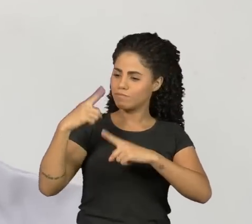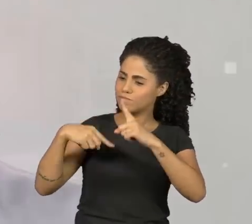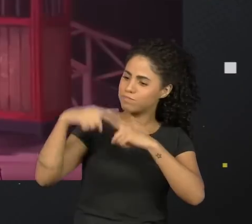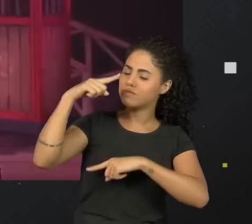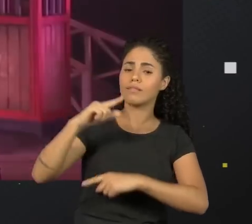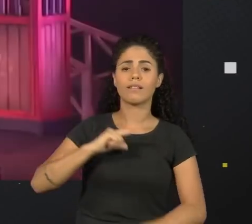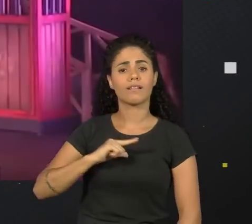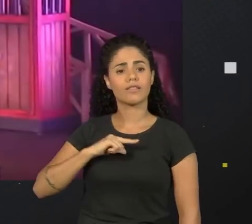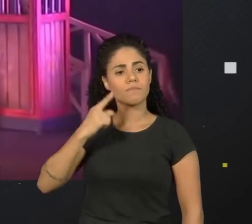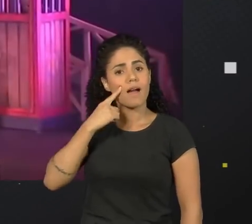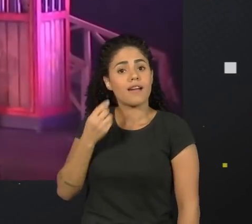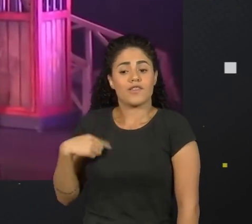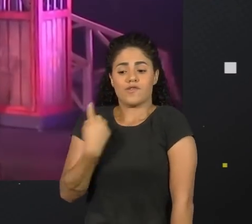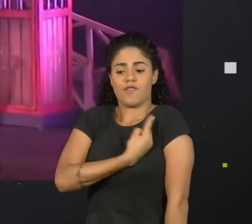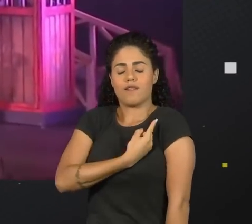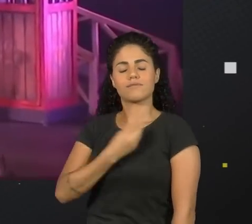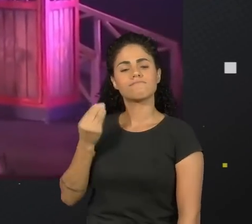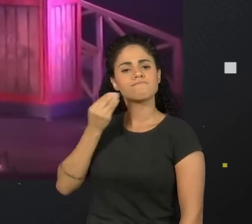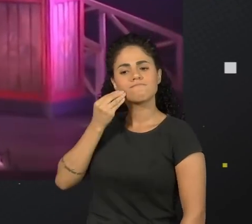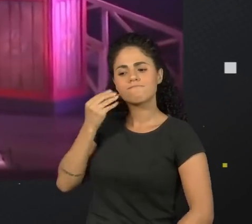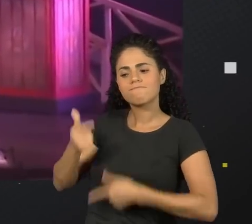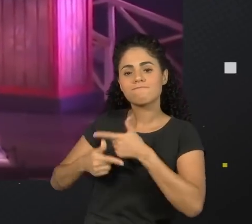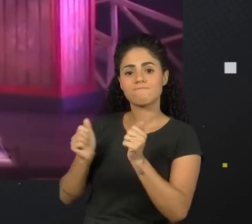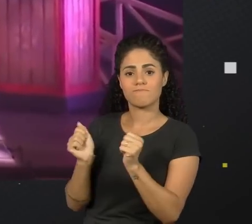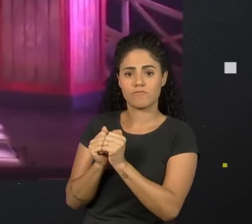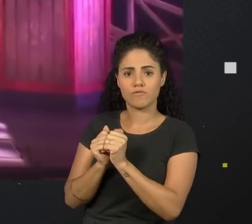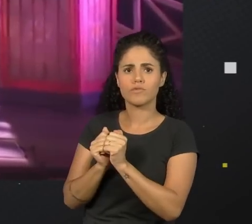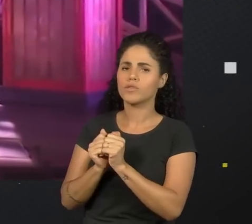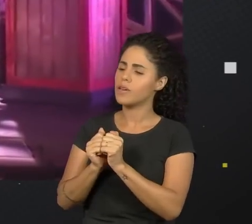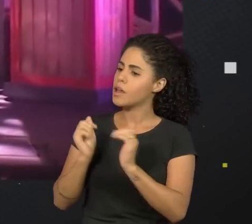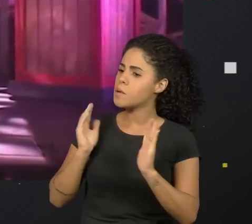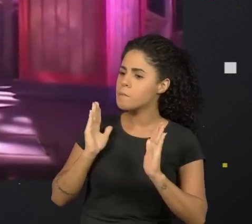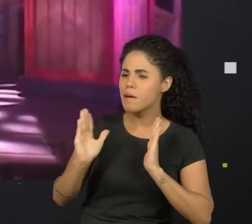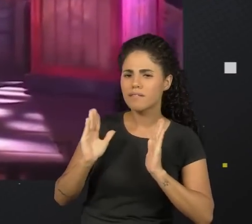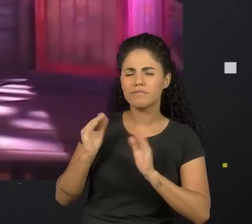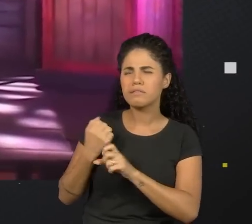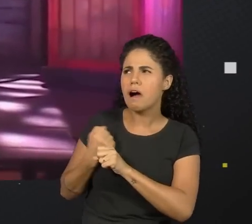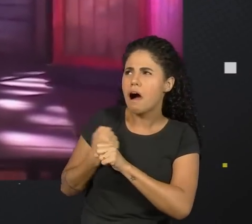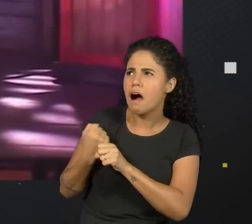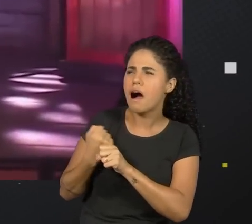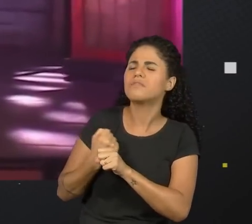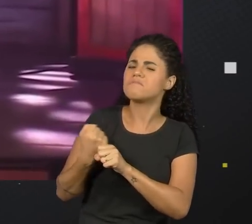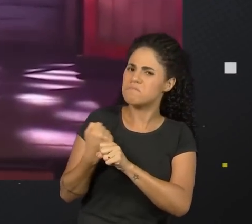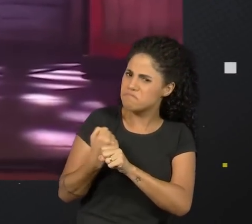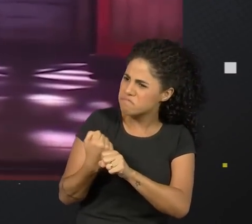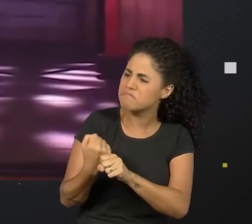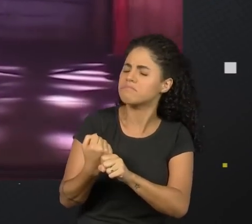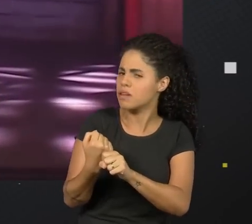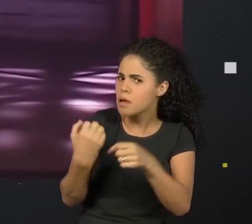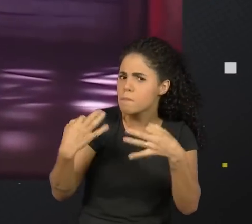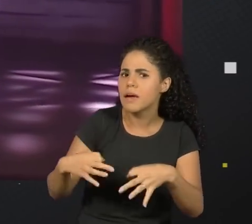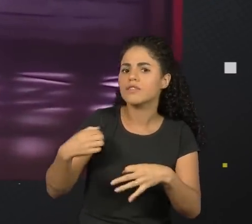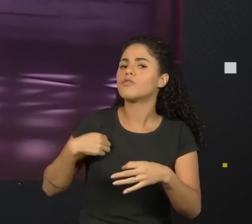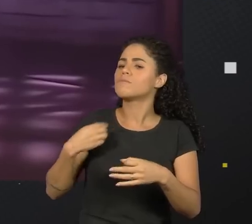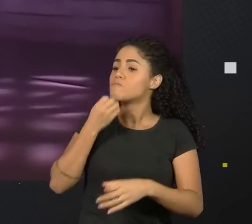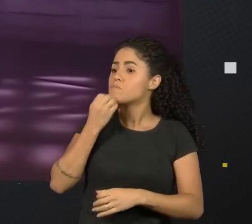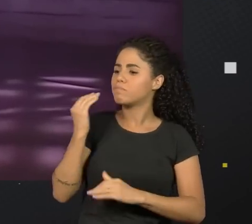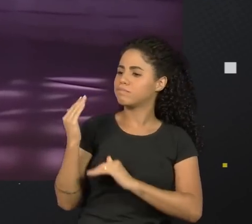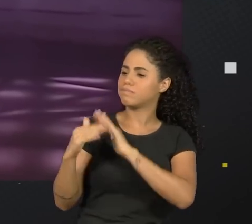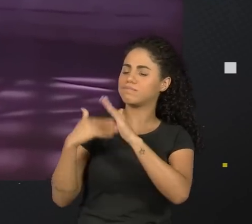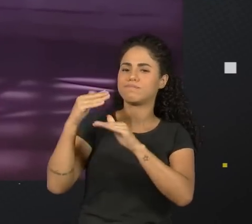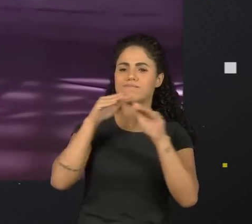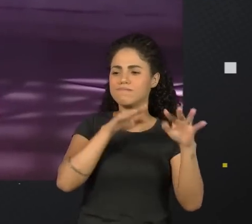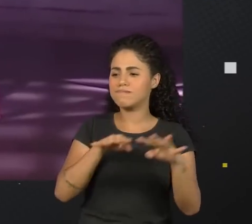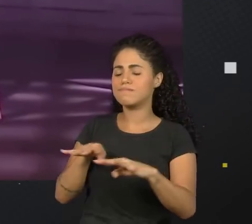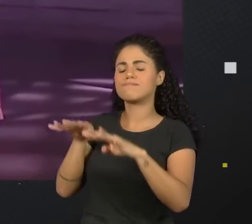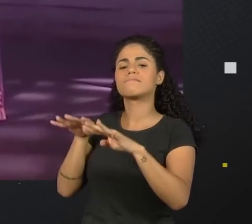sucesso que a gente fez durante, anos, né? Anos. Muito sucesso, uma